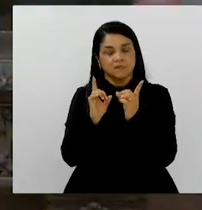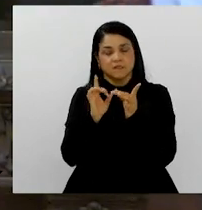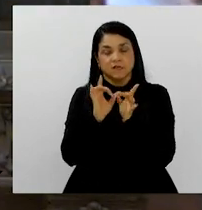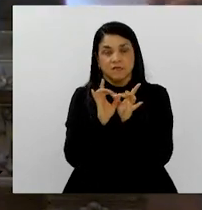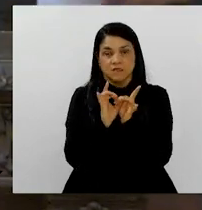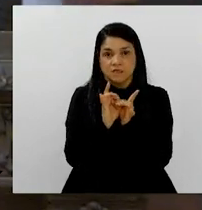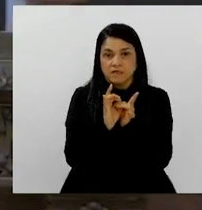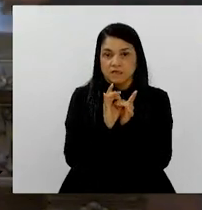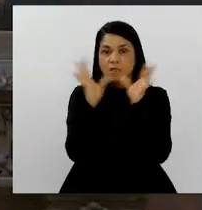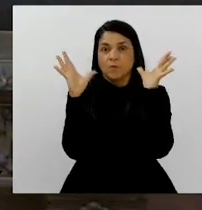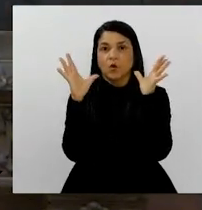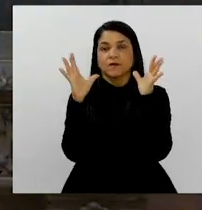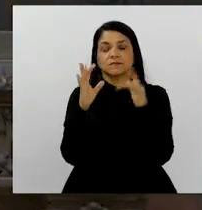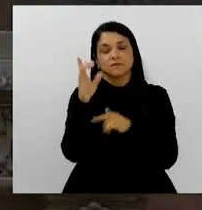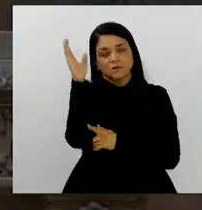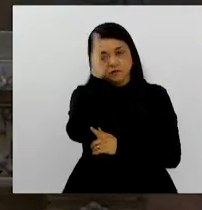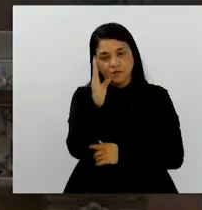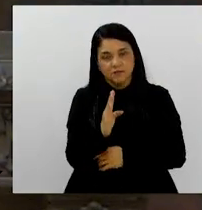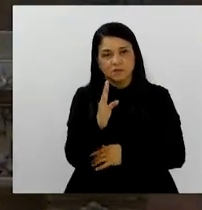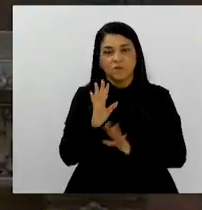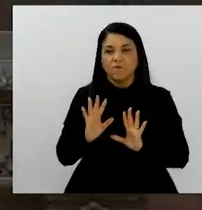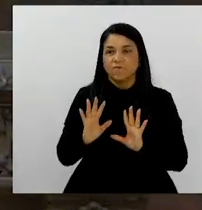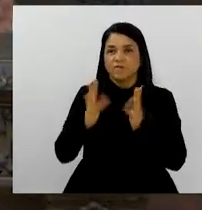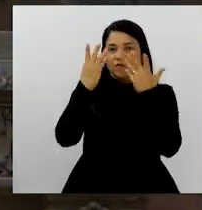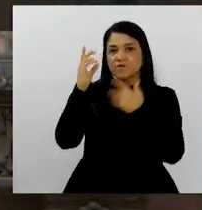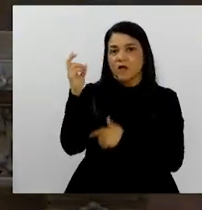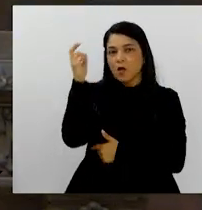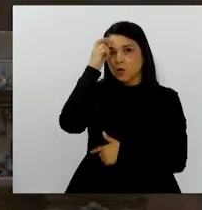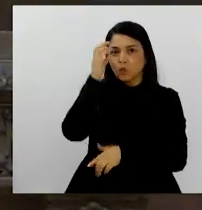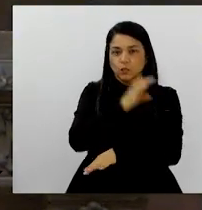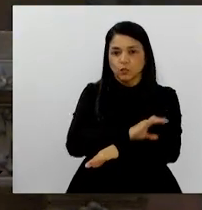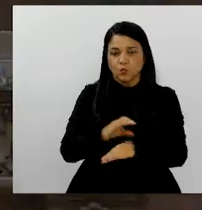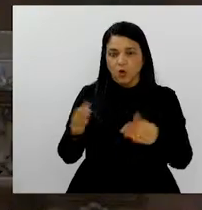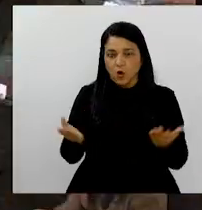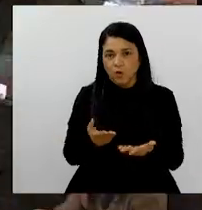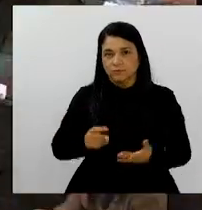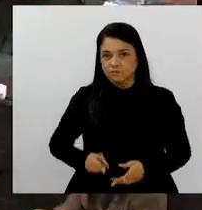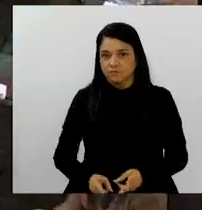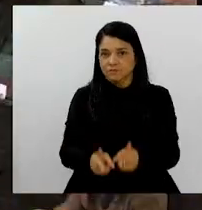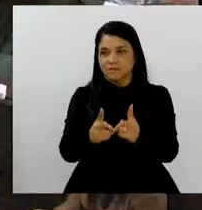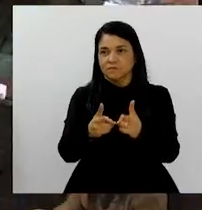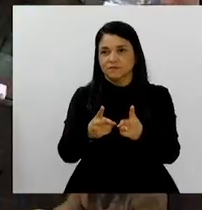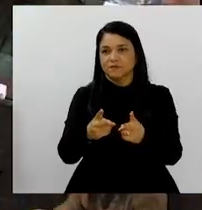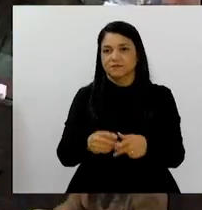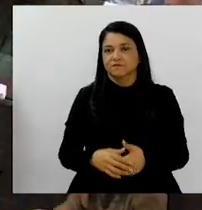nosso país. Viva a cultura, hoje e sempre!